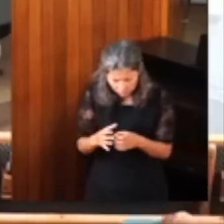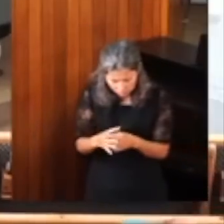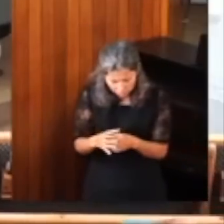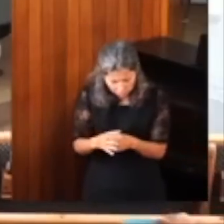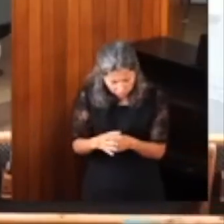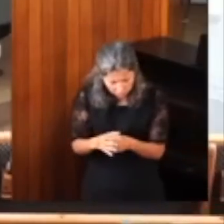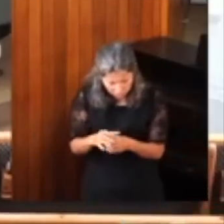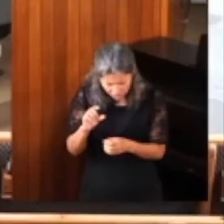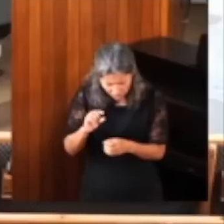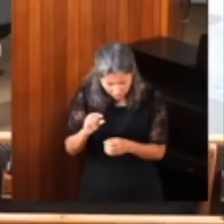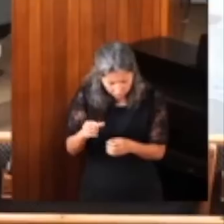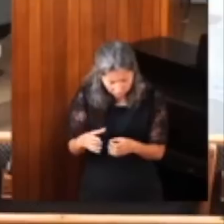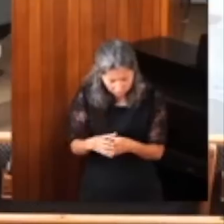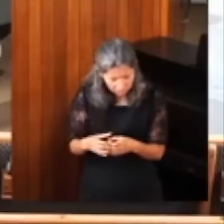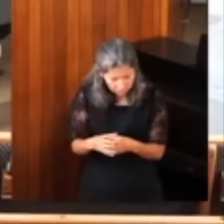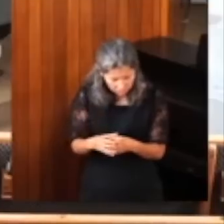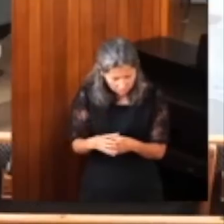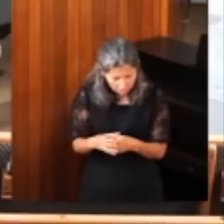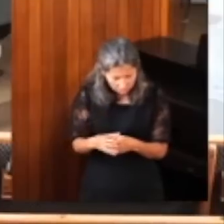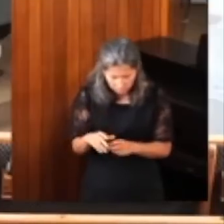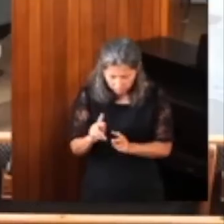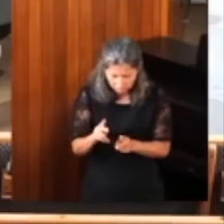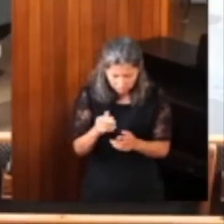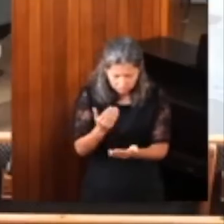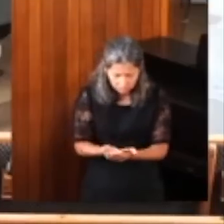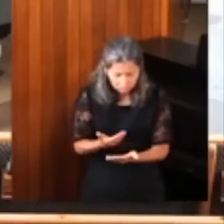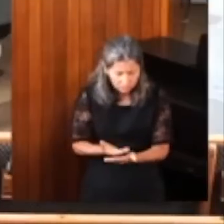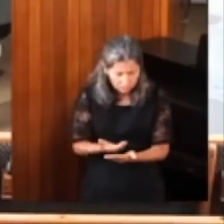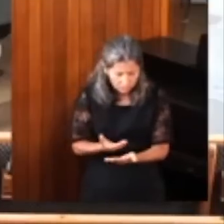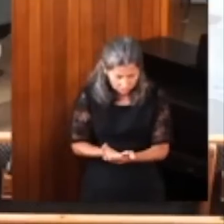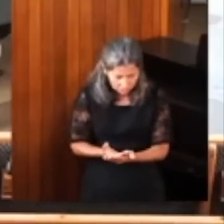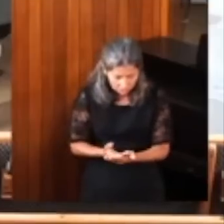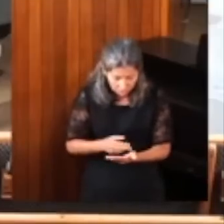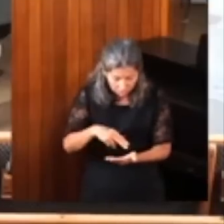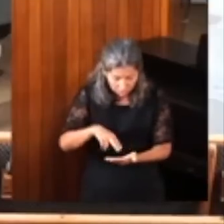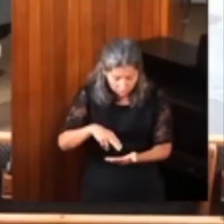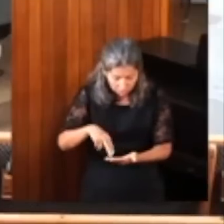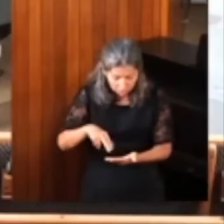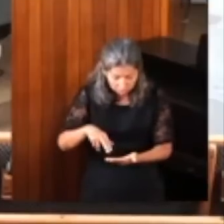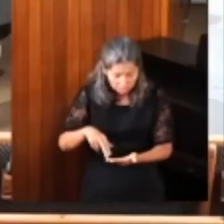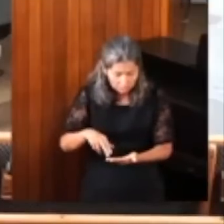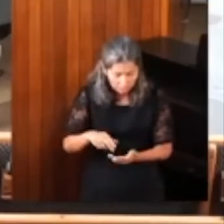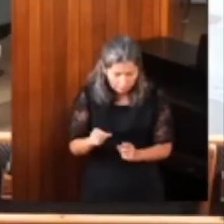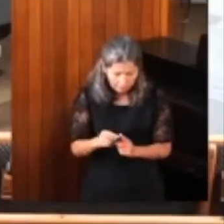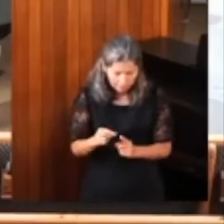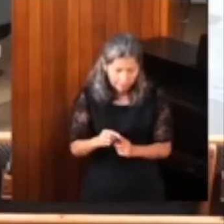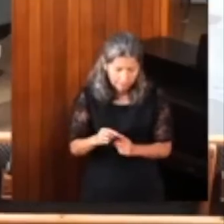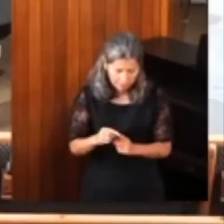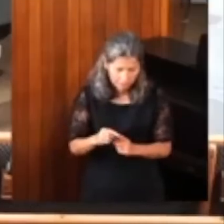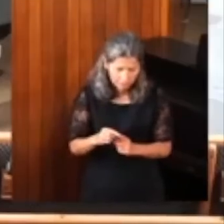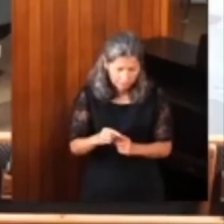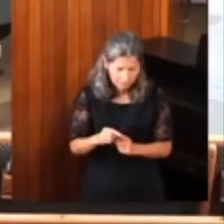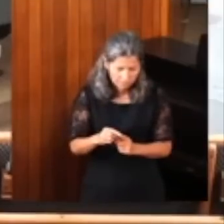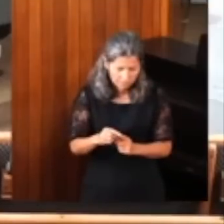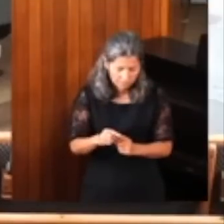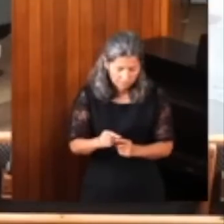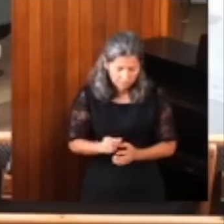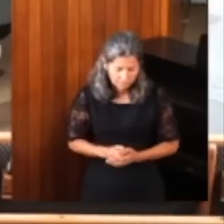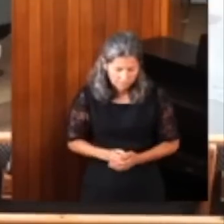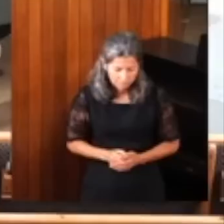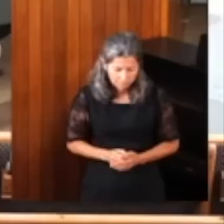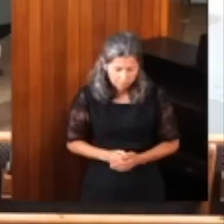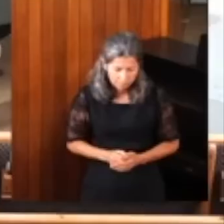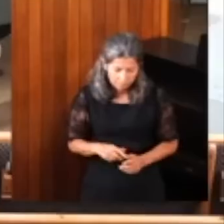Esse punhado recebeu a compreensão. Assim como um punhado de pessoas que ficou fiel a Jesus, porque a maioria